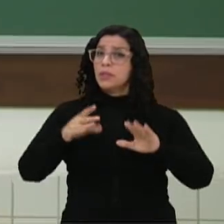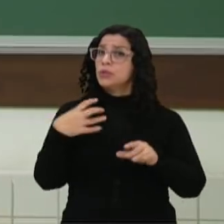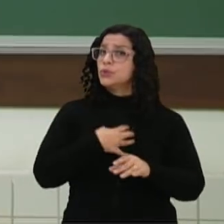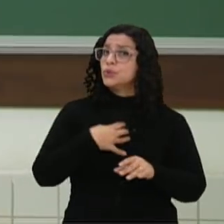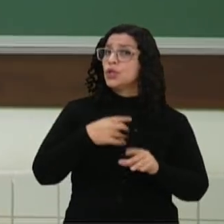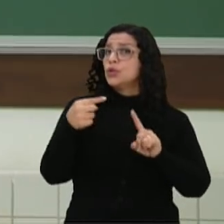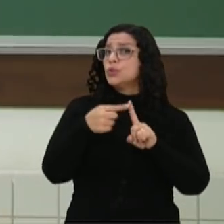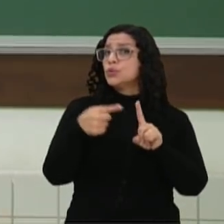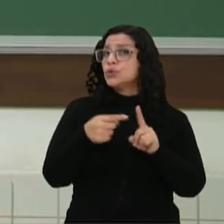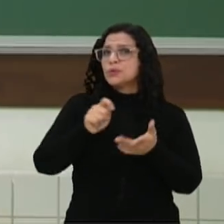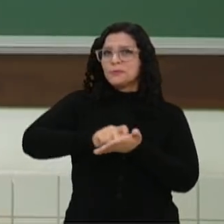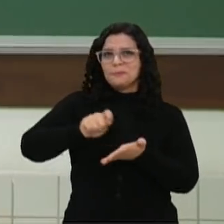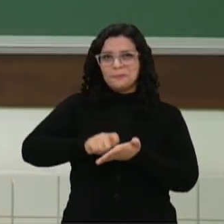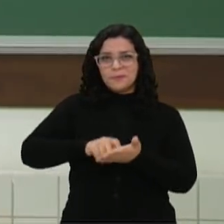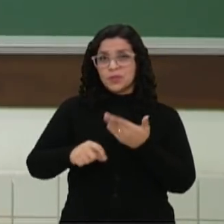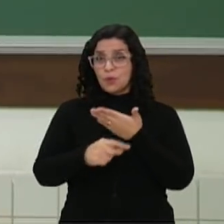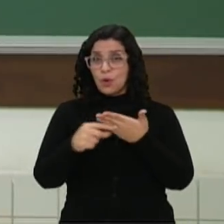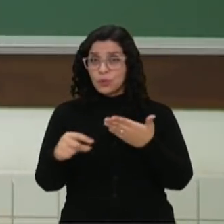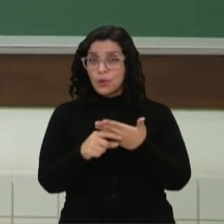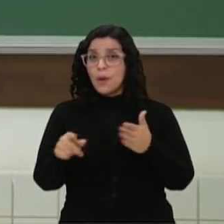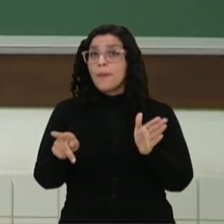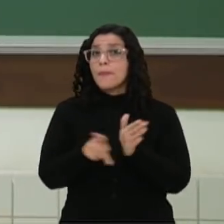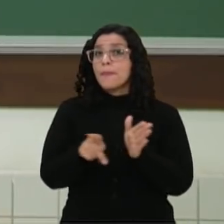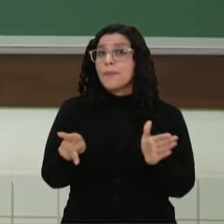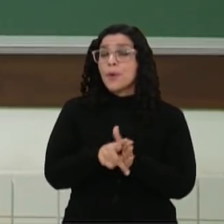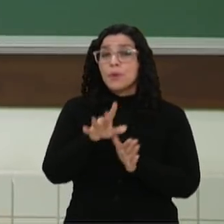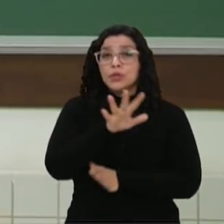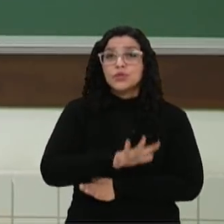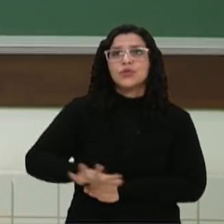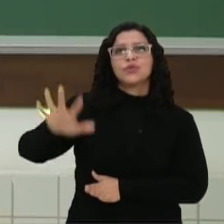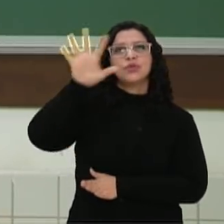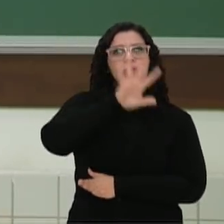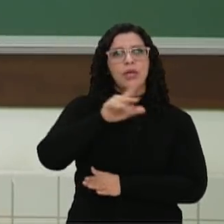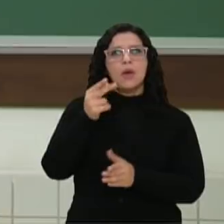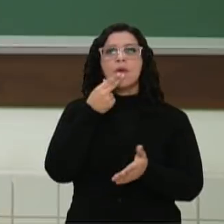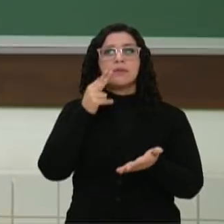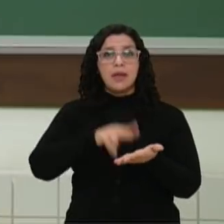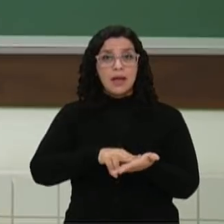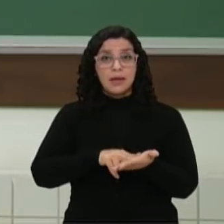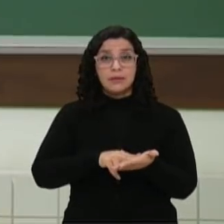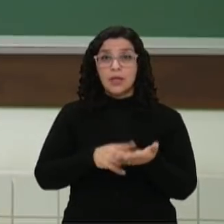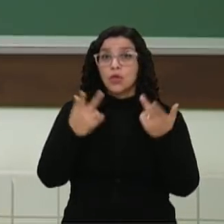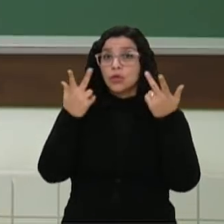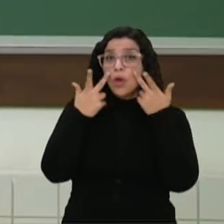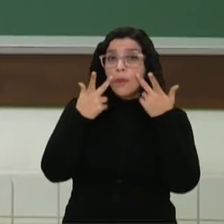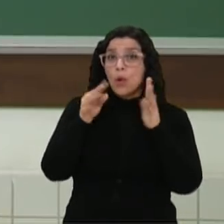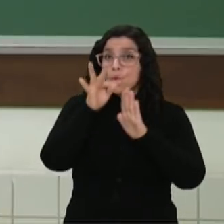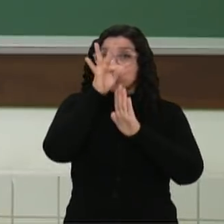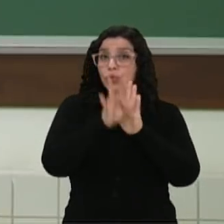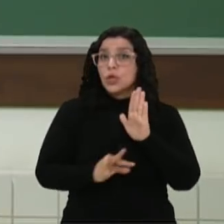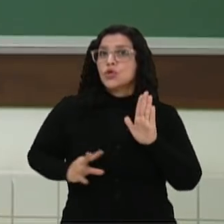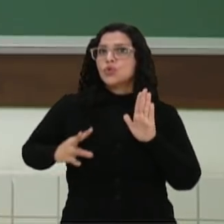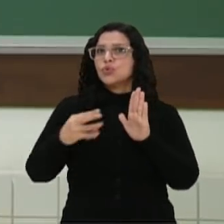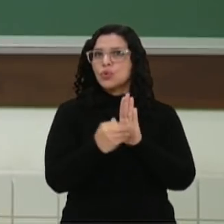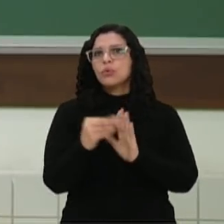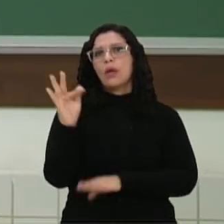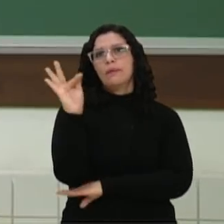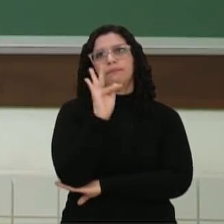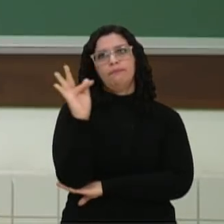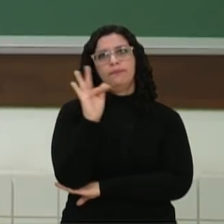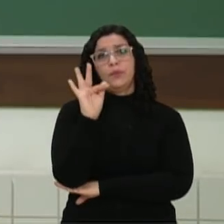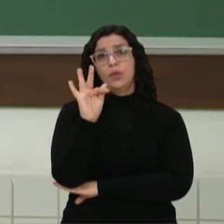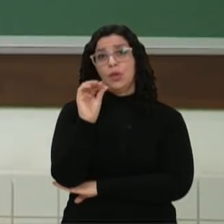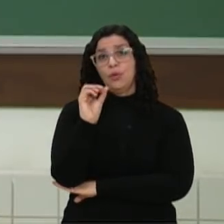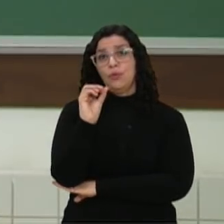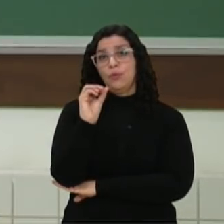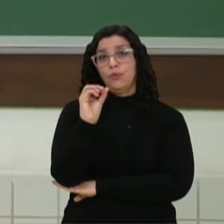estilo do escritor, mas falando da linguagem num todo da carta aberta. A predominância na escrita deve ser formal, porque como